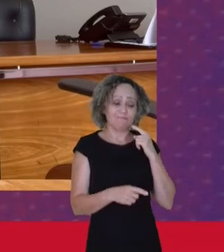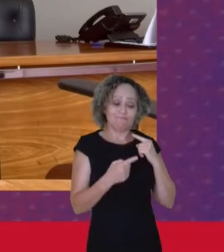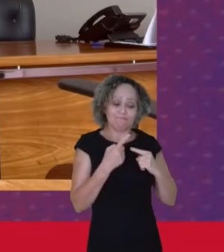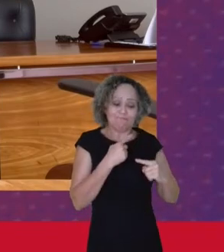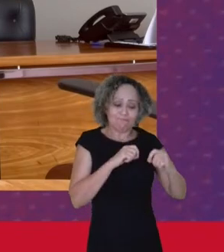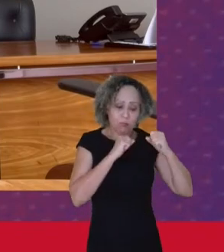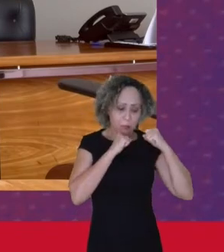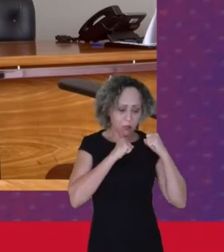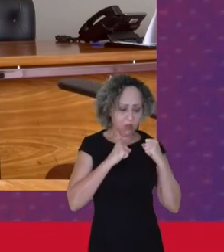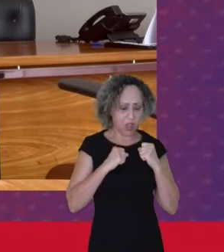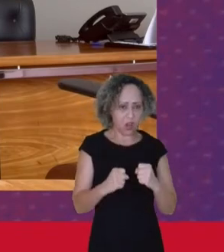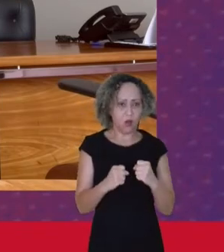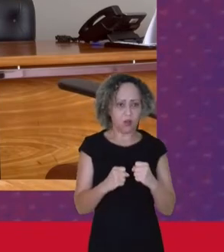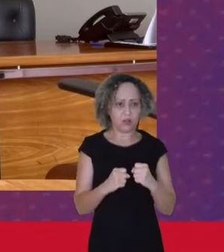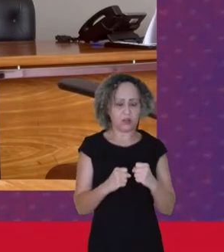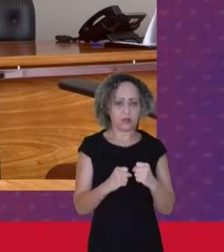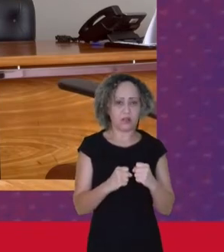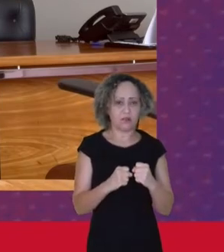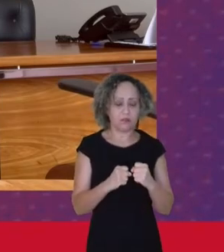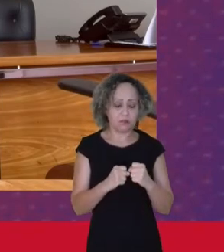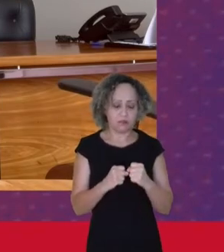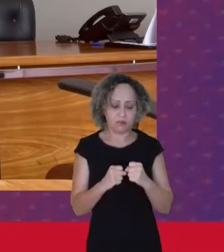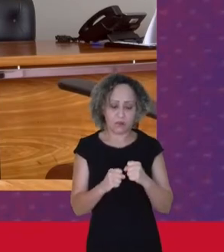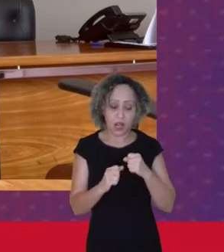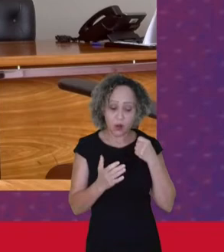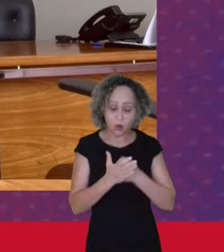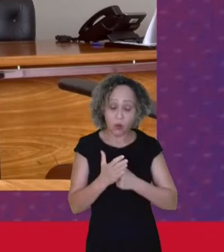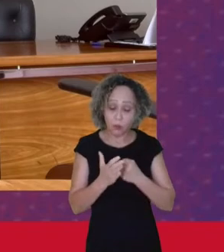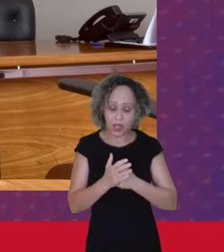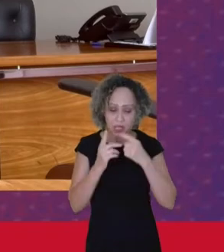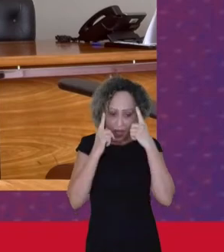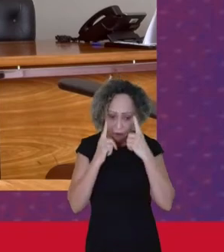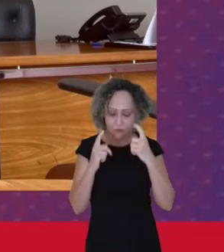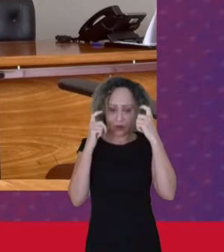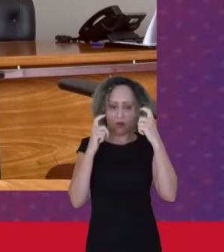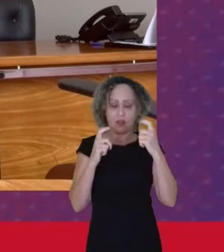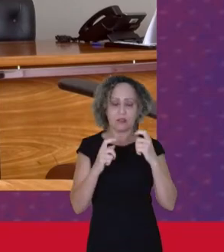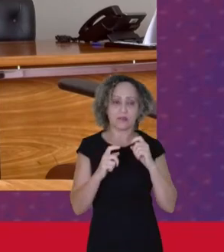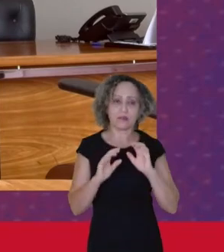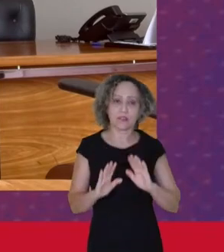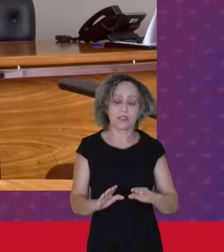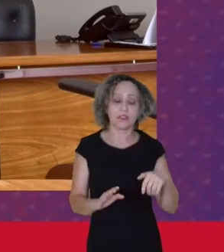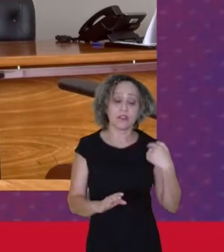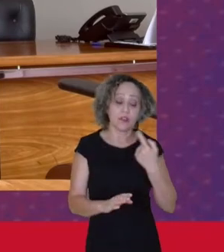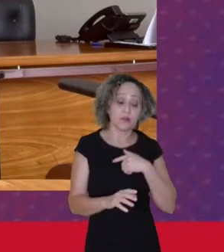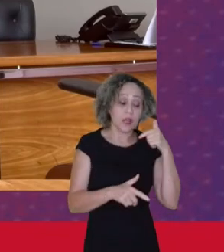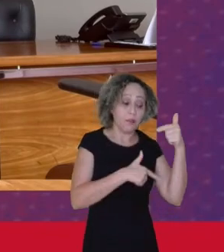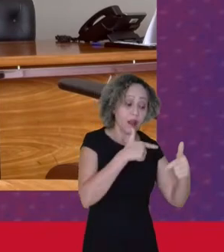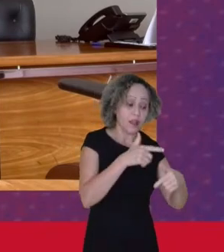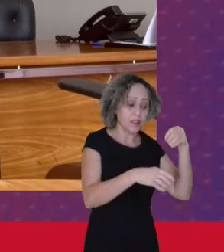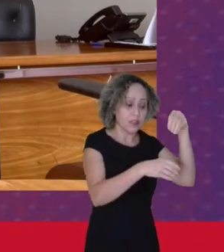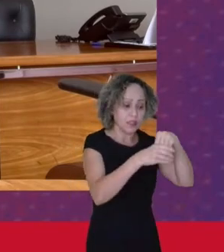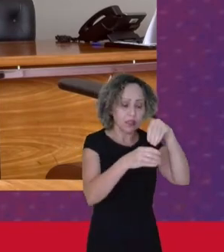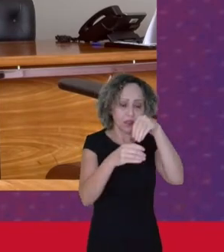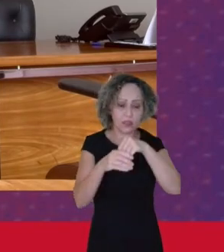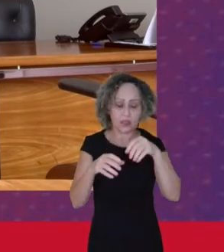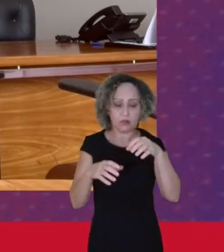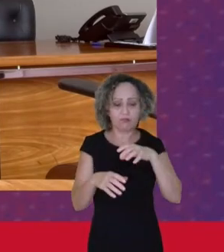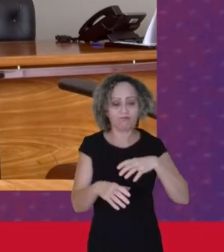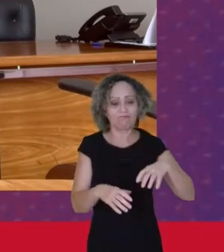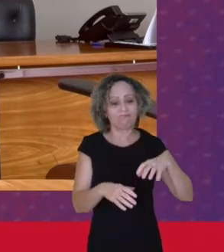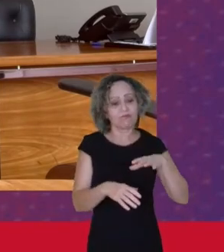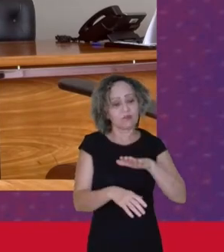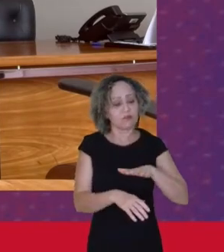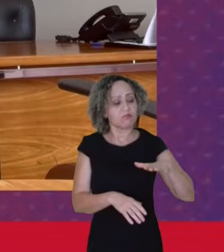não fossem deixadas de lado, né? E aí, nisso, a gente foi trabalhando as próprias delegacias de terem um atendimento, a própria delegacia